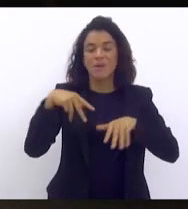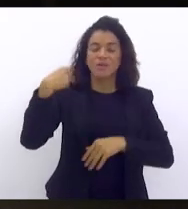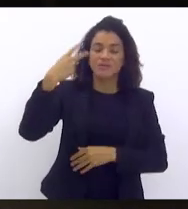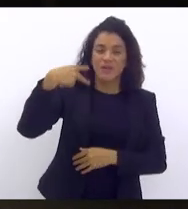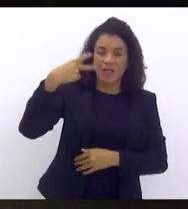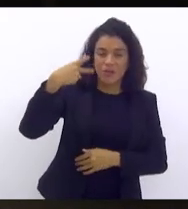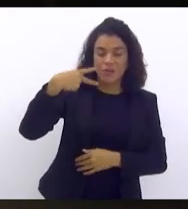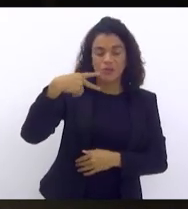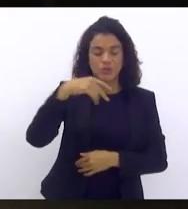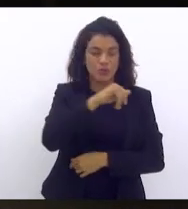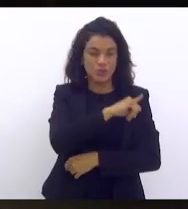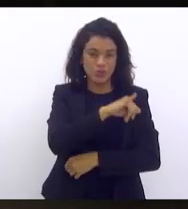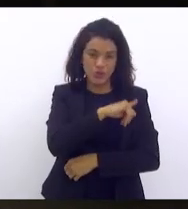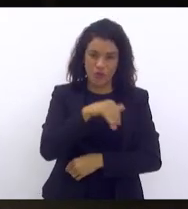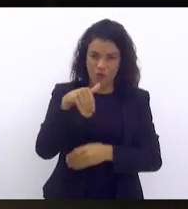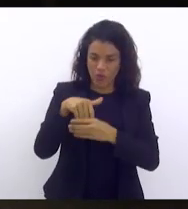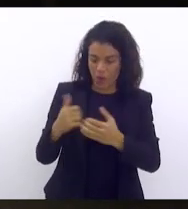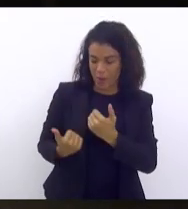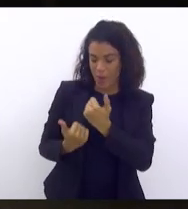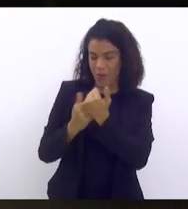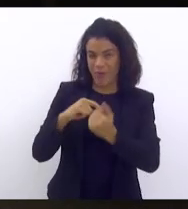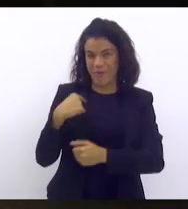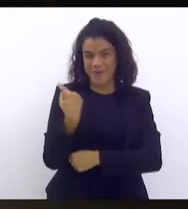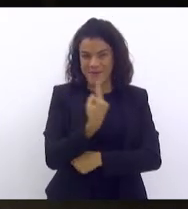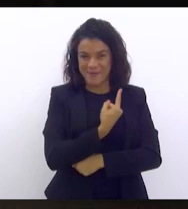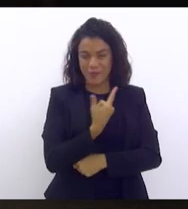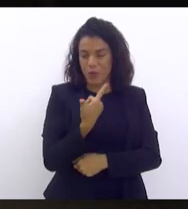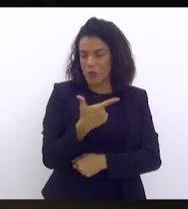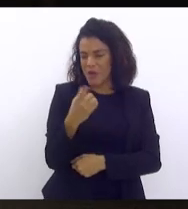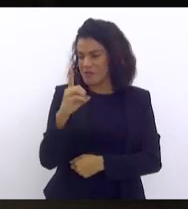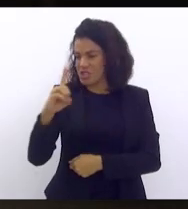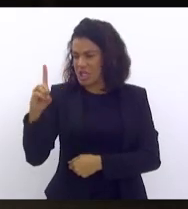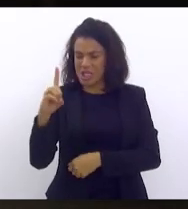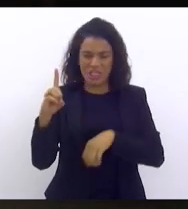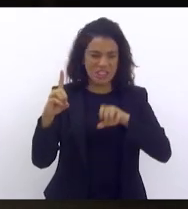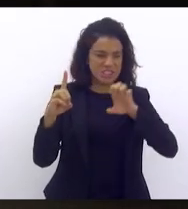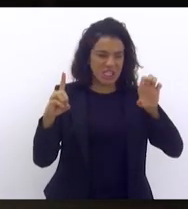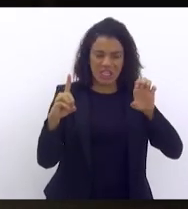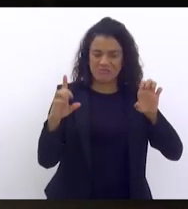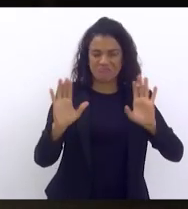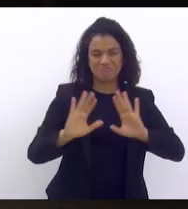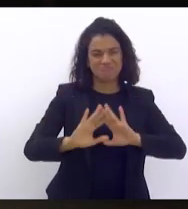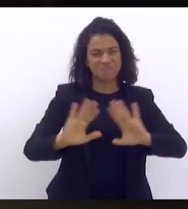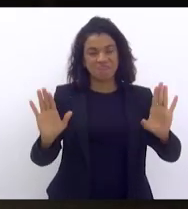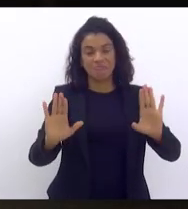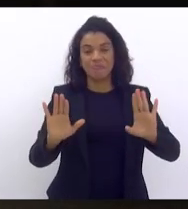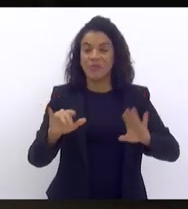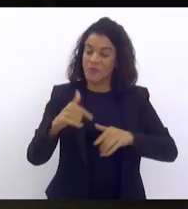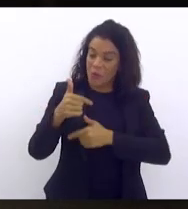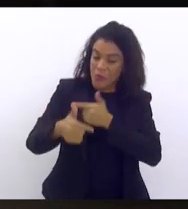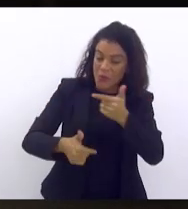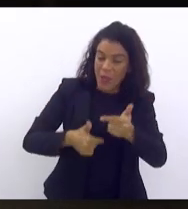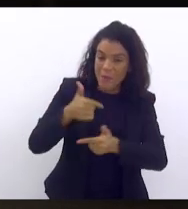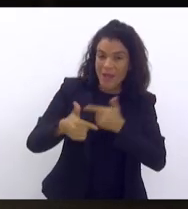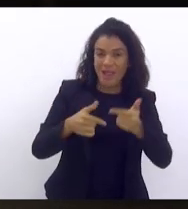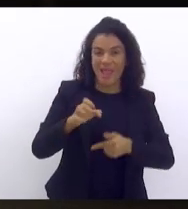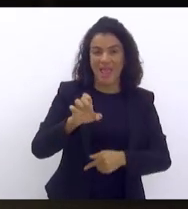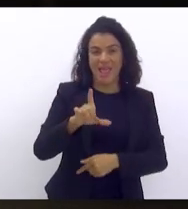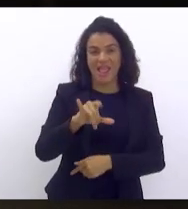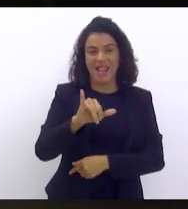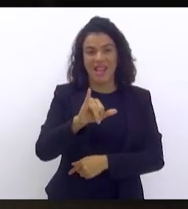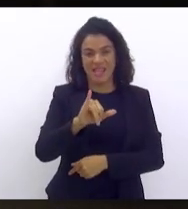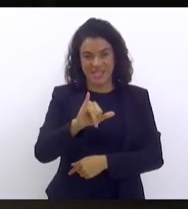votou conosco. Não houve direita, não houve esquerda. Esse foi o trabalho que Elizabeth de Abrantes